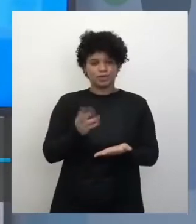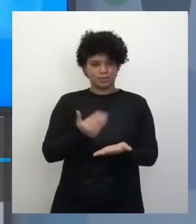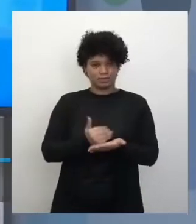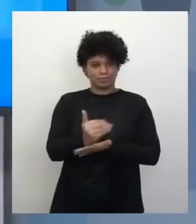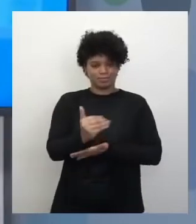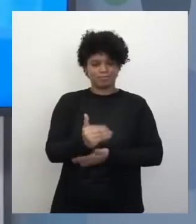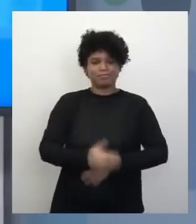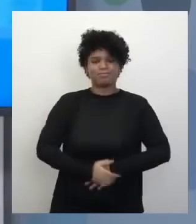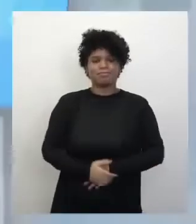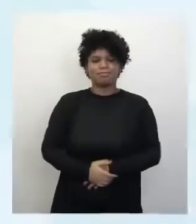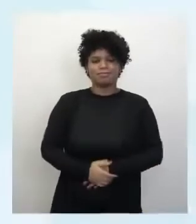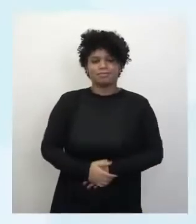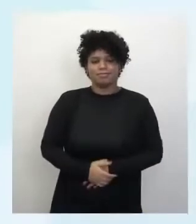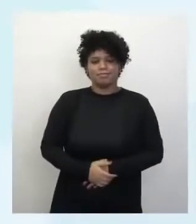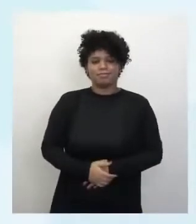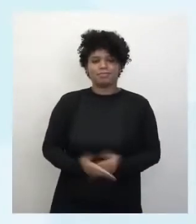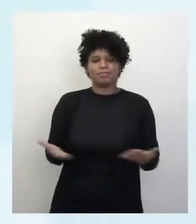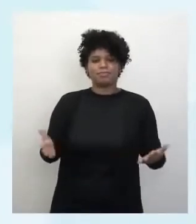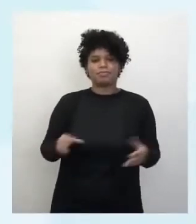só, os conteúdos de hoje.